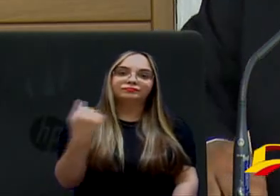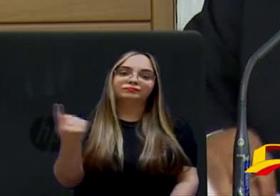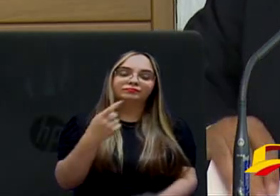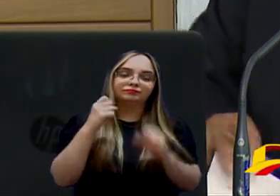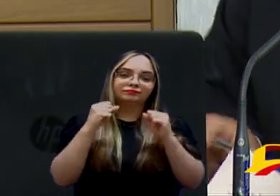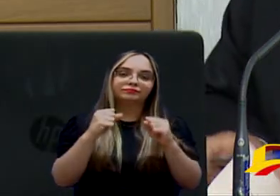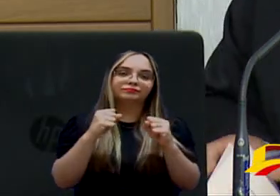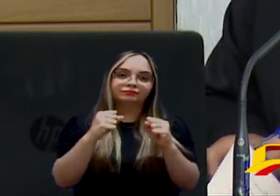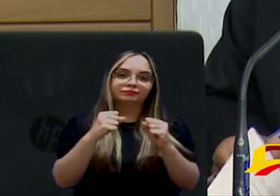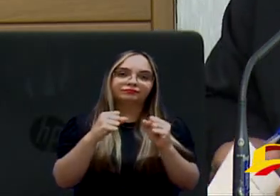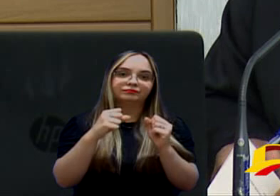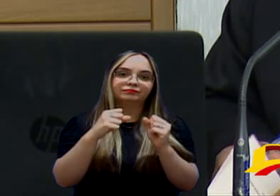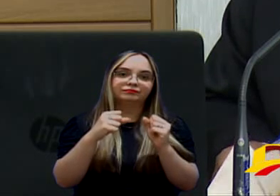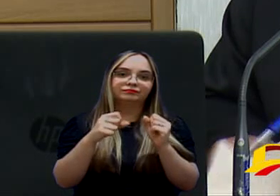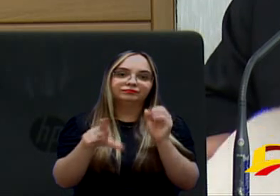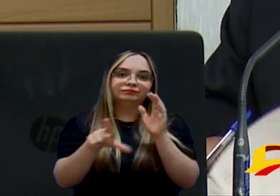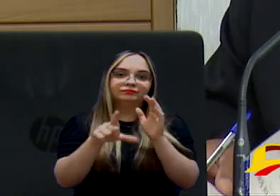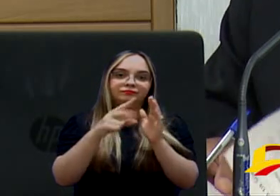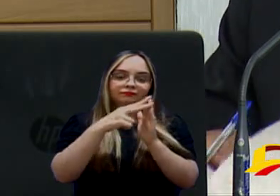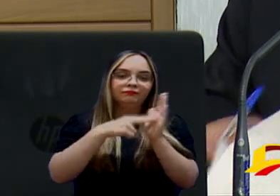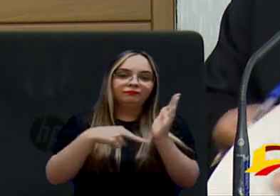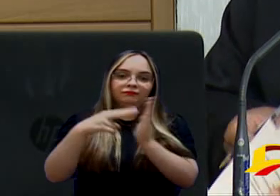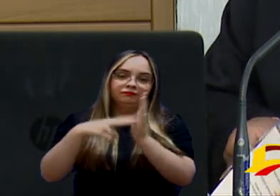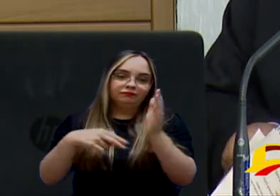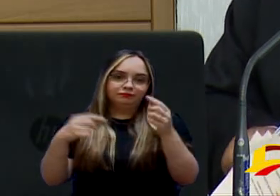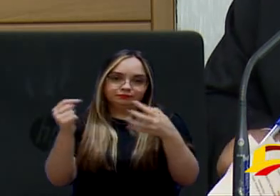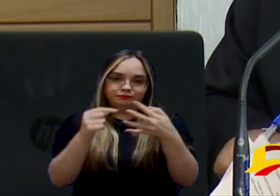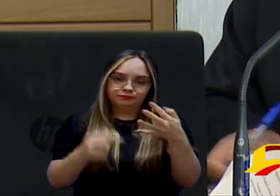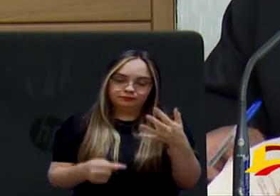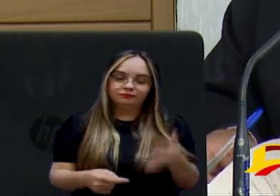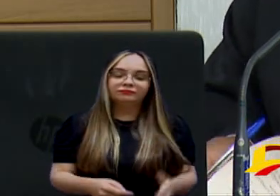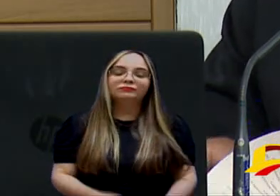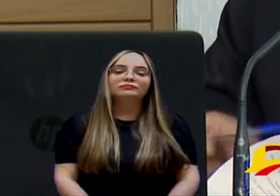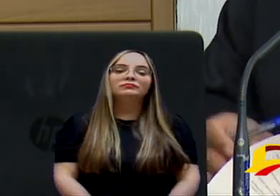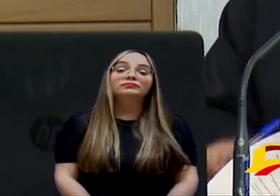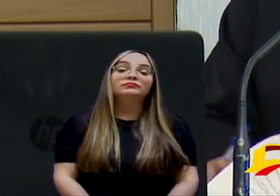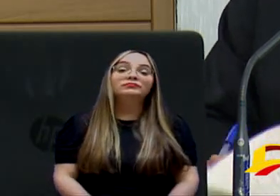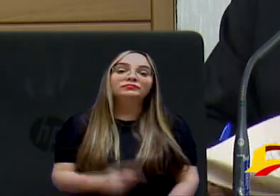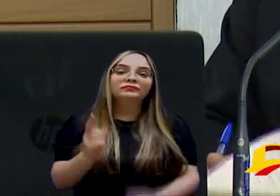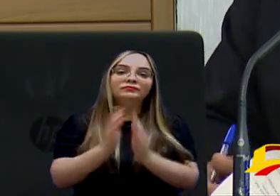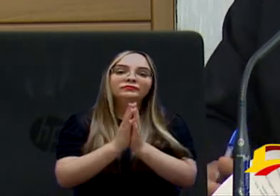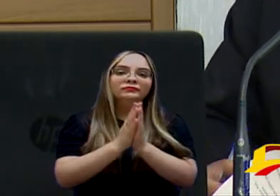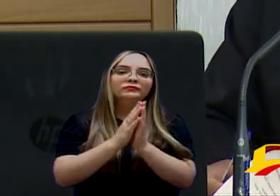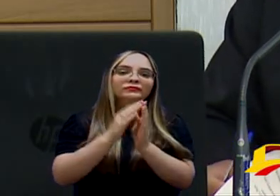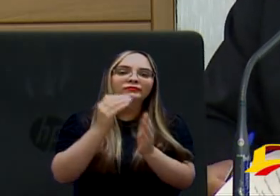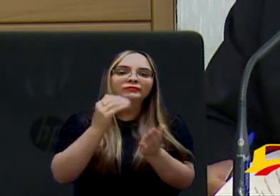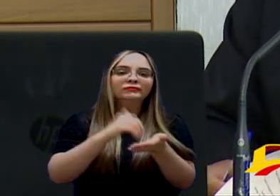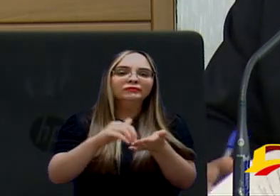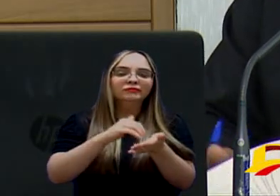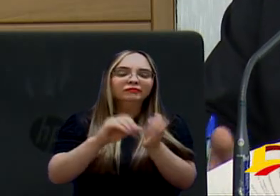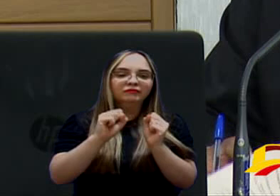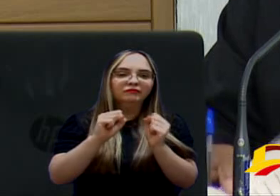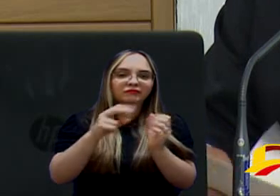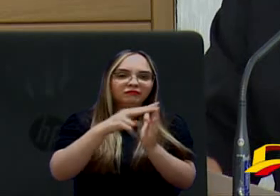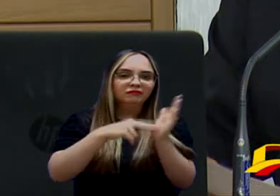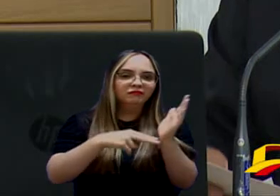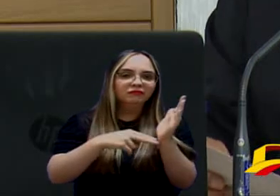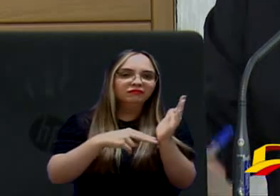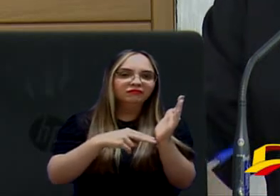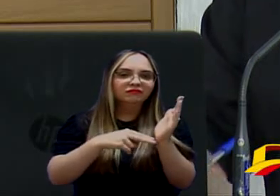dispensa da leitura das indicações na secretária pudesse fazer a leitura dos requerimentos